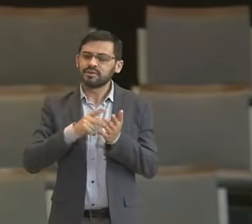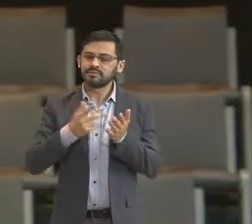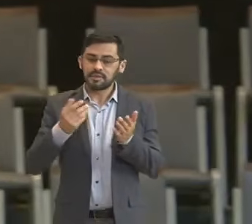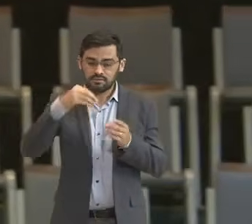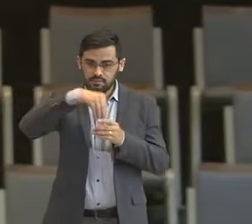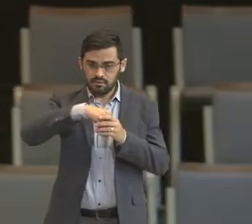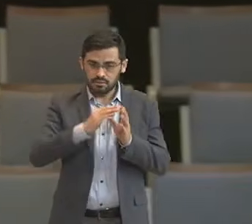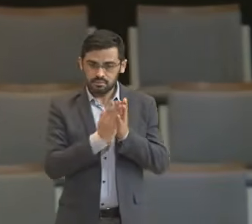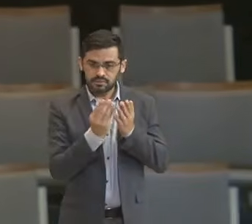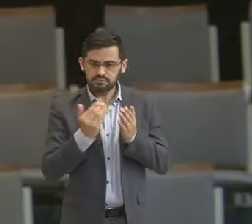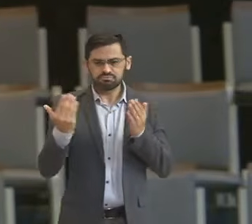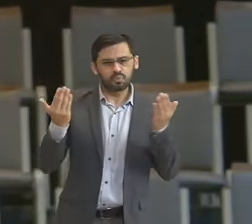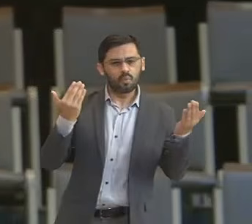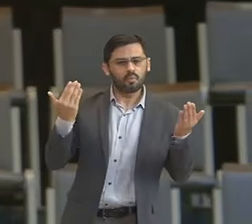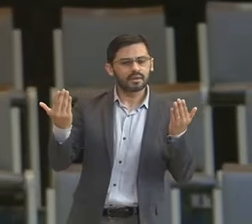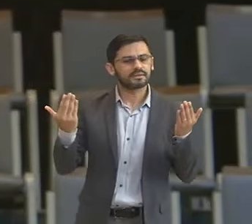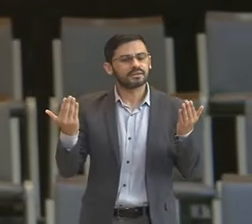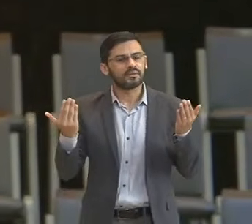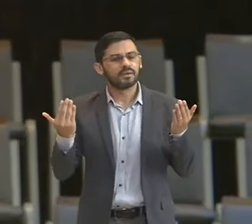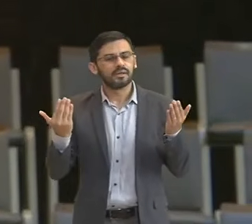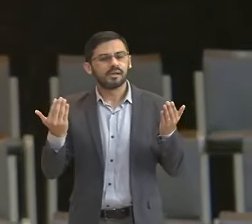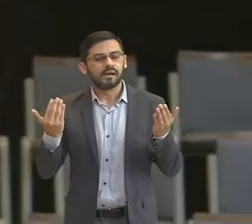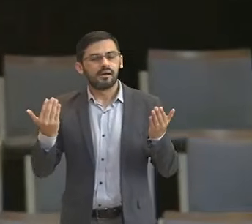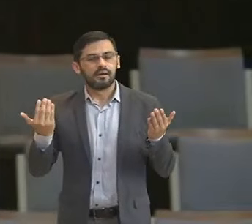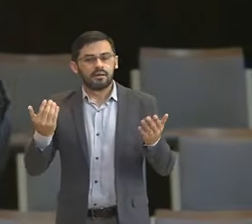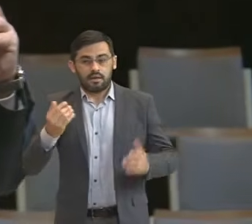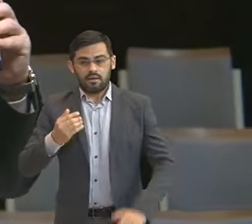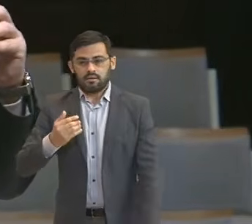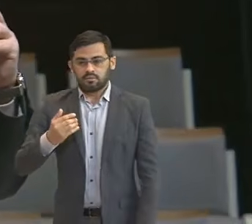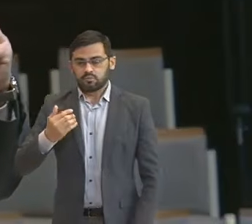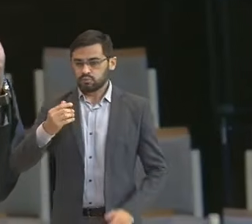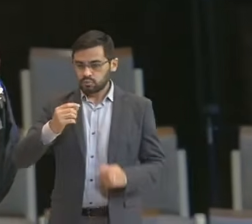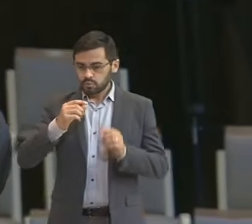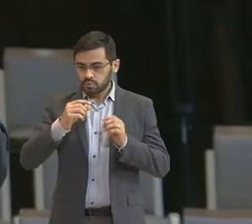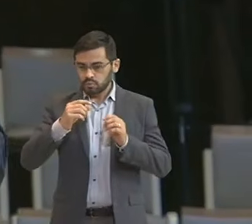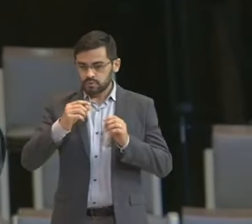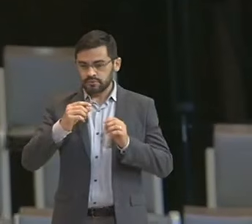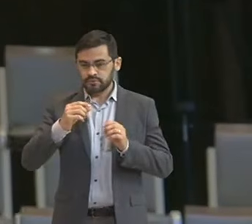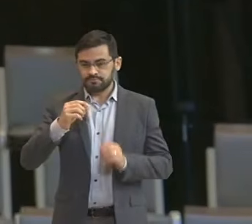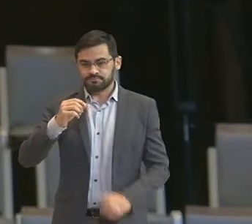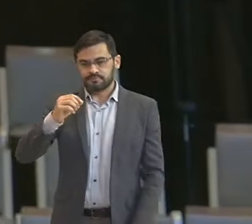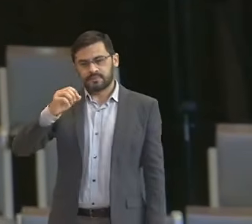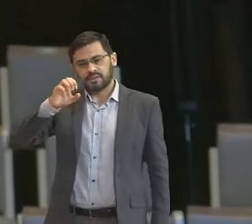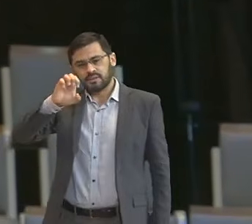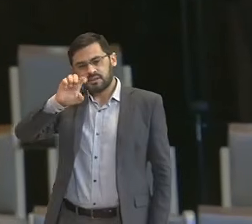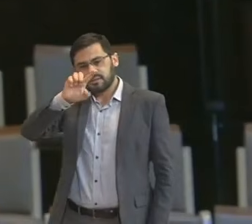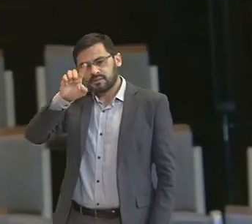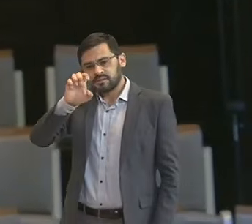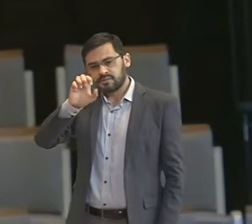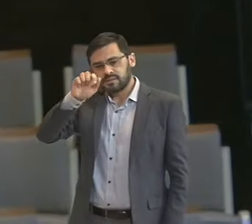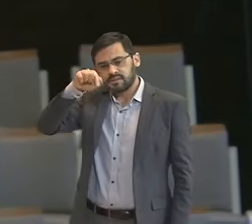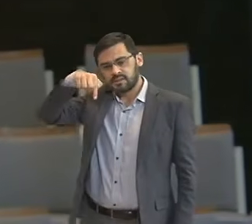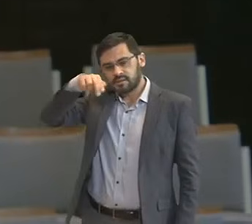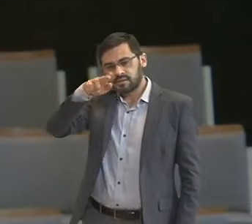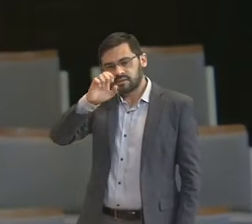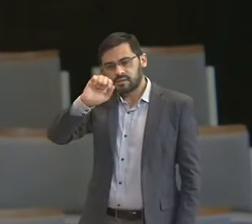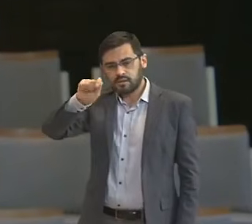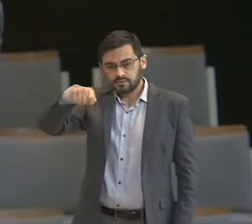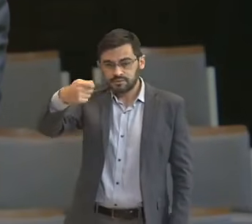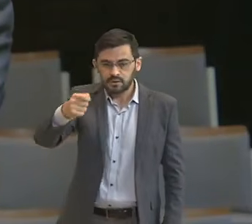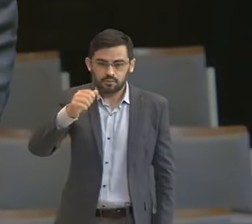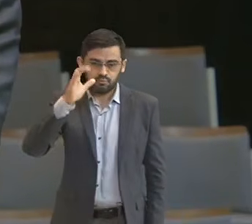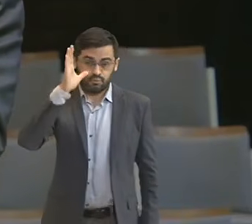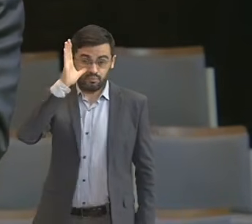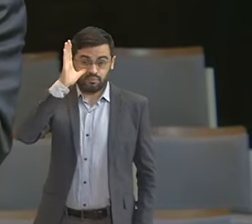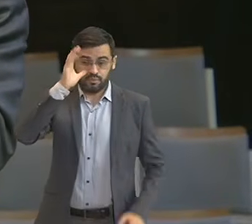isso é a figura do rio de Deus lá no livro de Ezequiel. No livro de Ezequiel tem uma figura